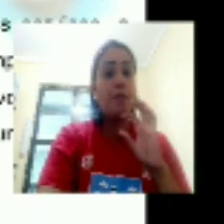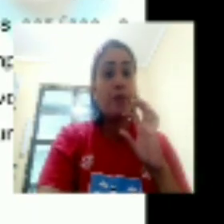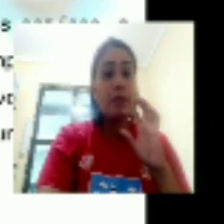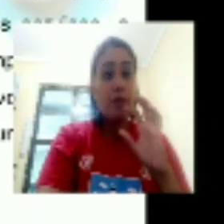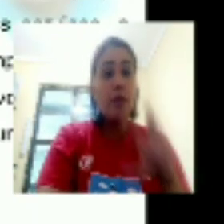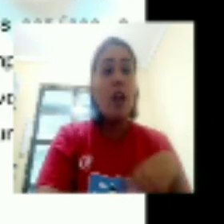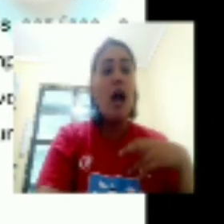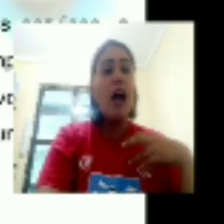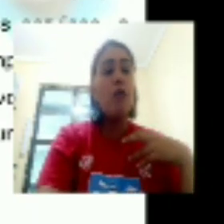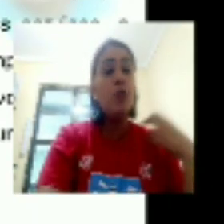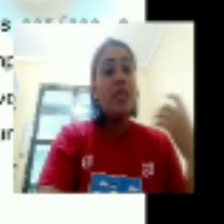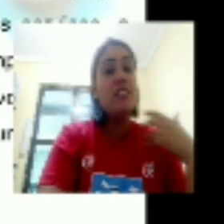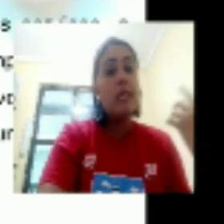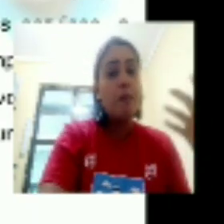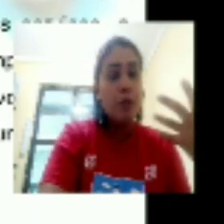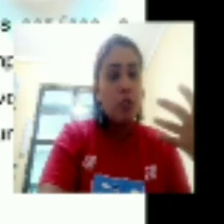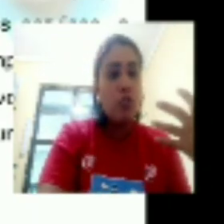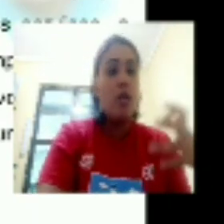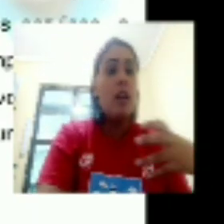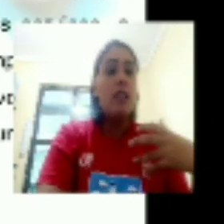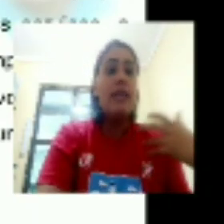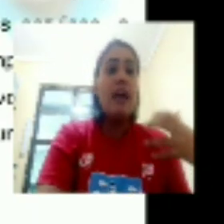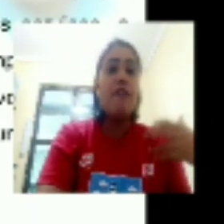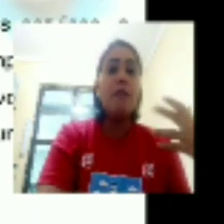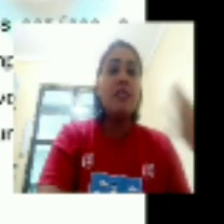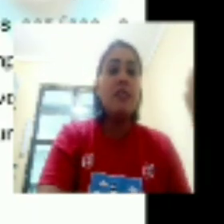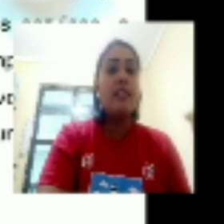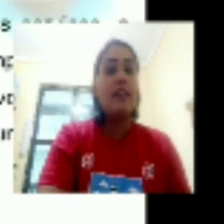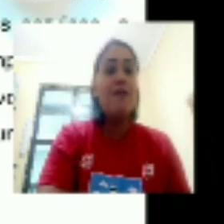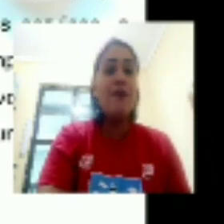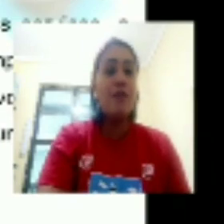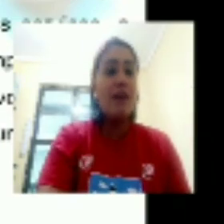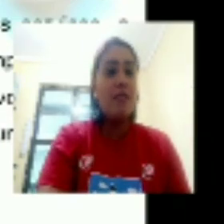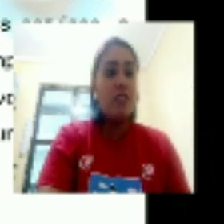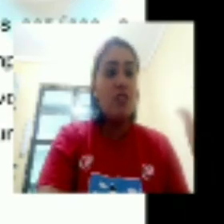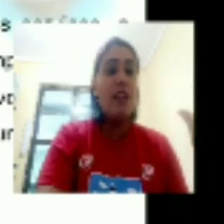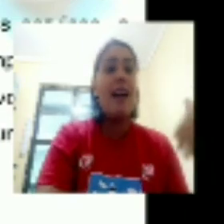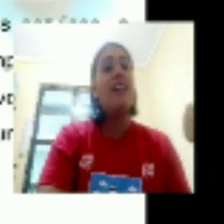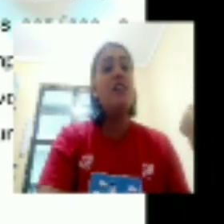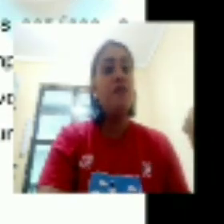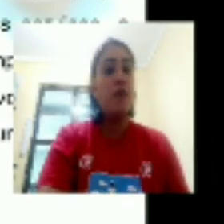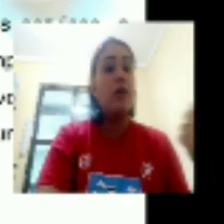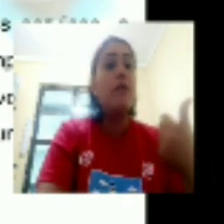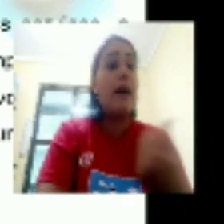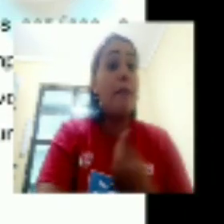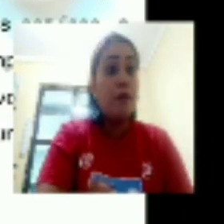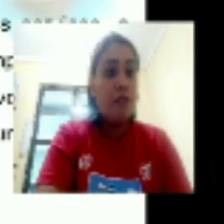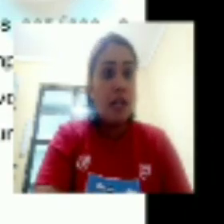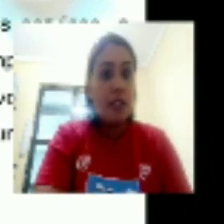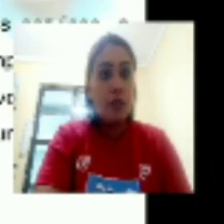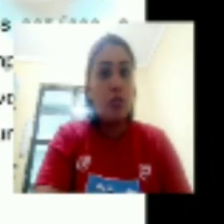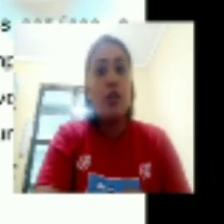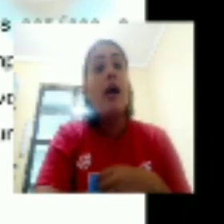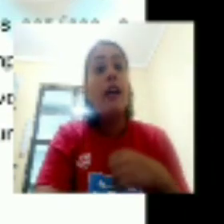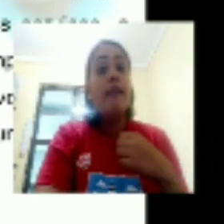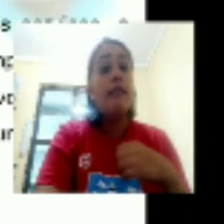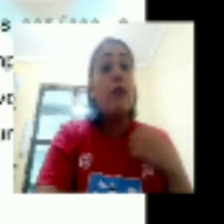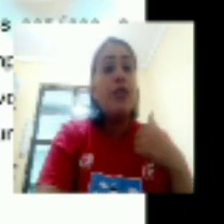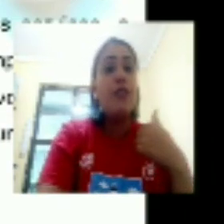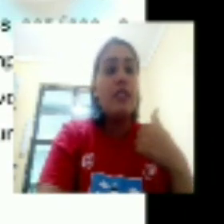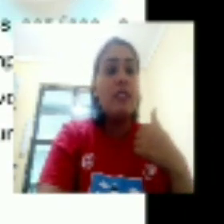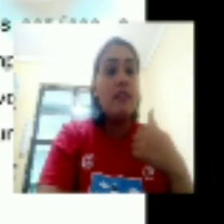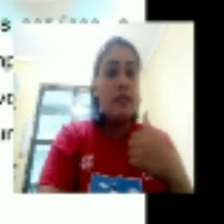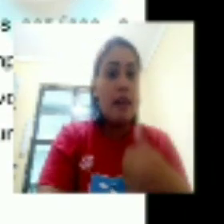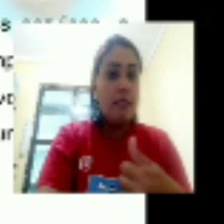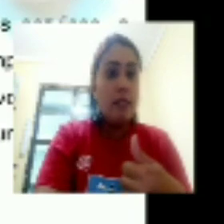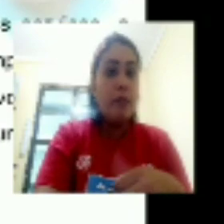conferência, os princípios da reforma sanitária foram levados lá e foram aprovados. Então,